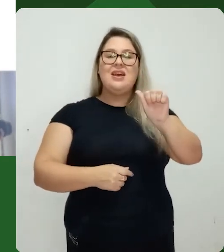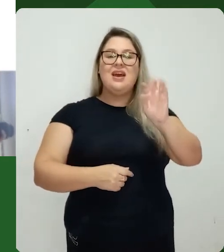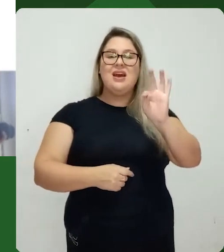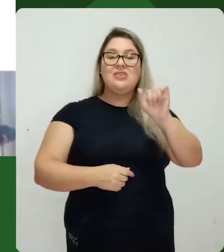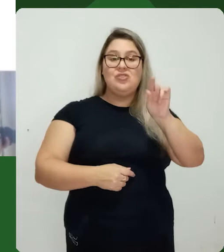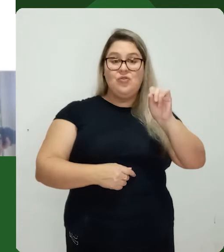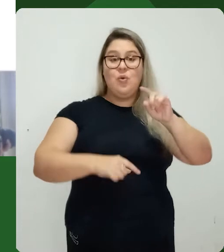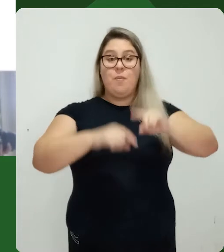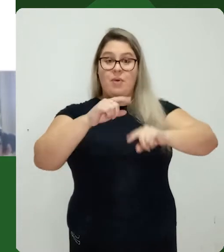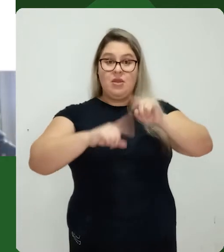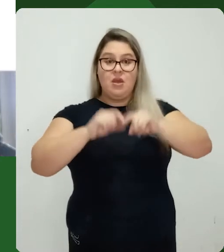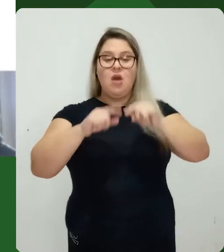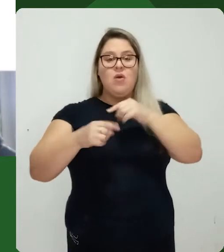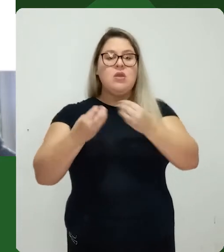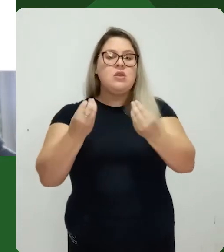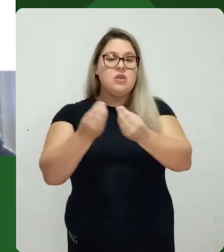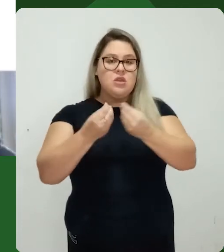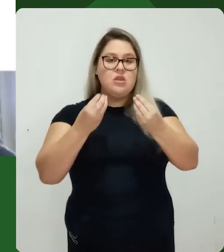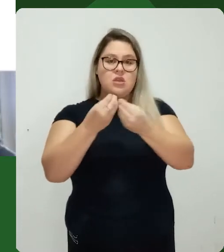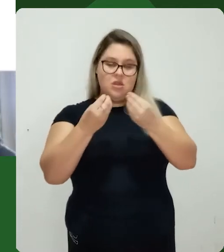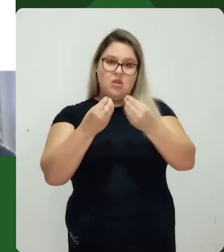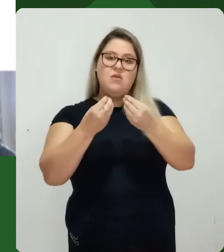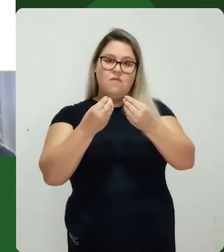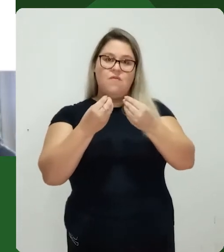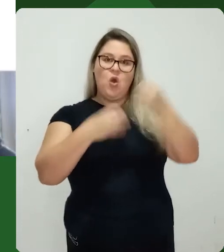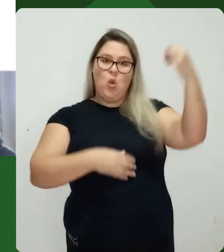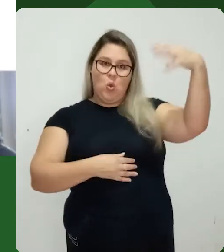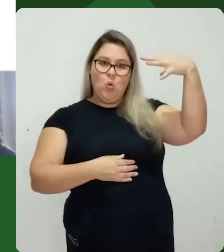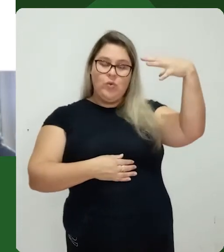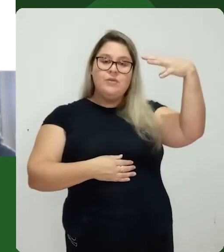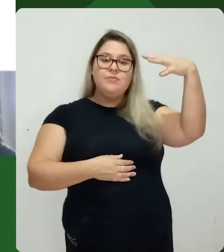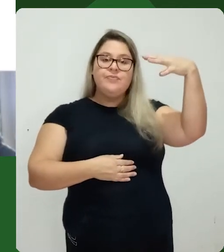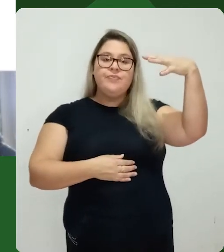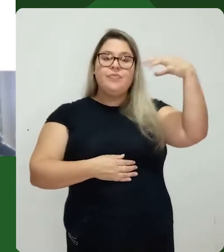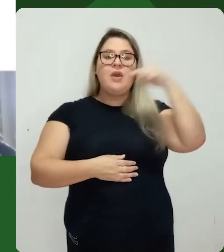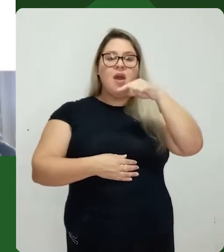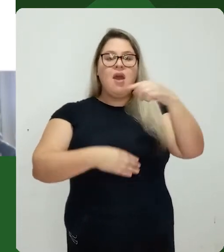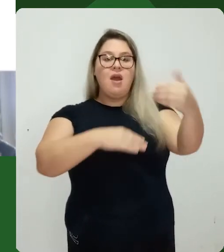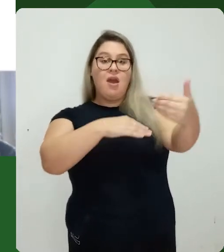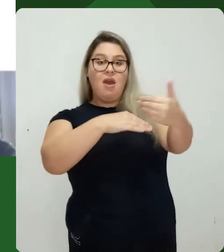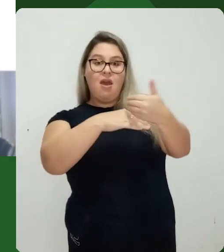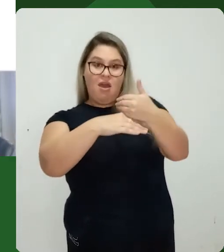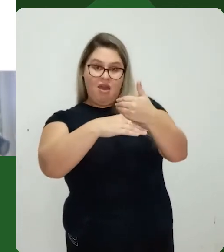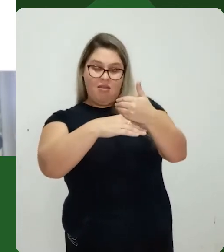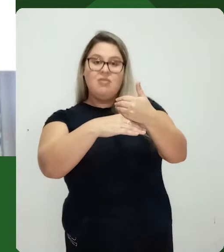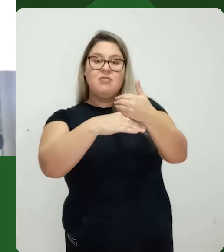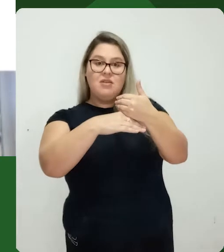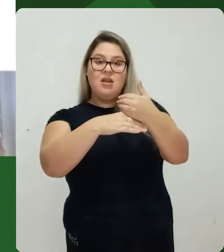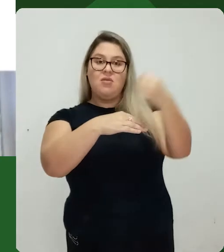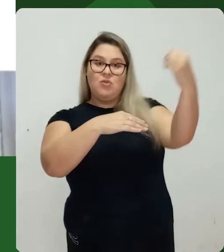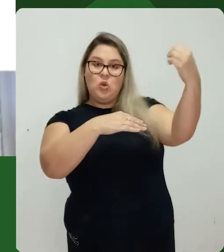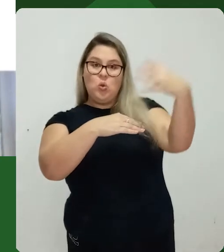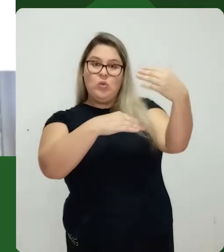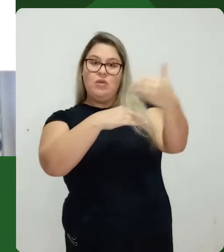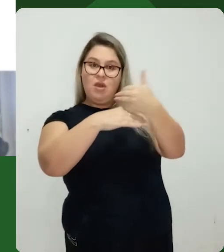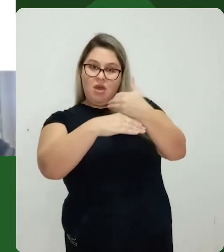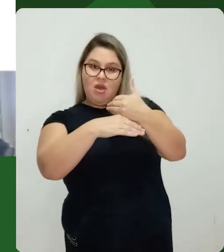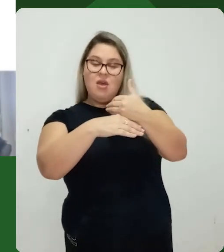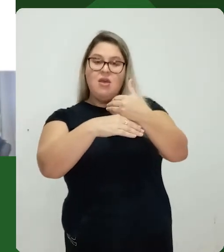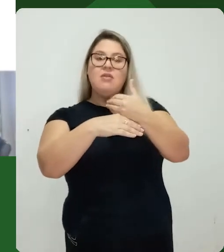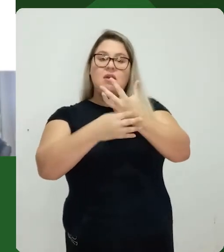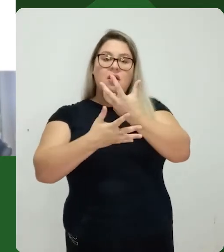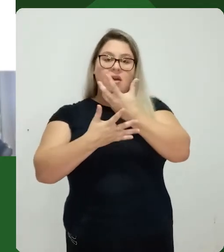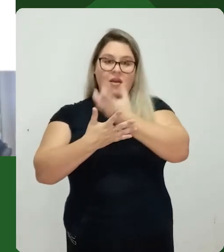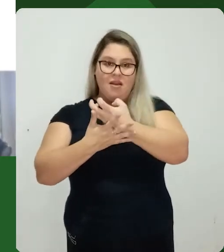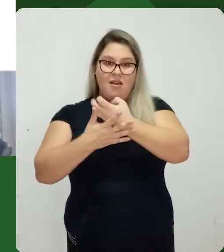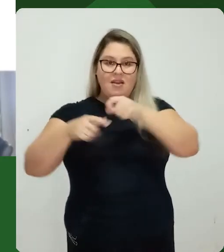e esse negativo ele também é um material que é sensível à luz, e aí a luz então entra aqui, bate ali